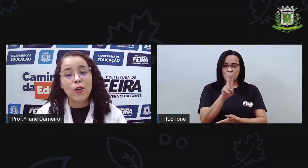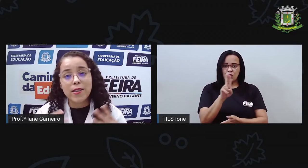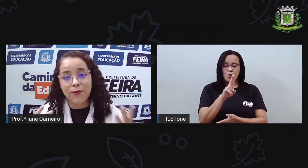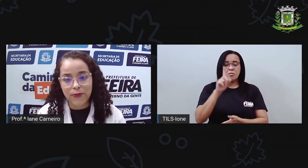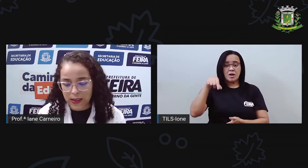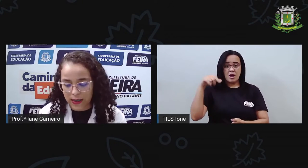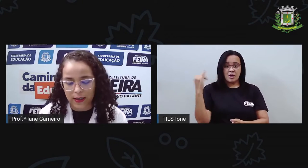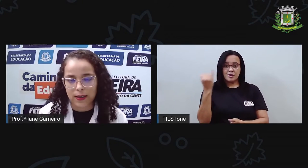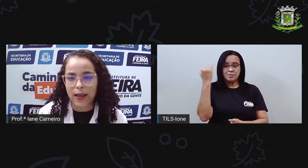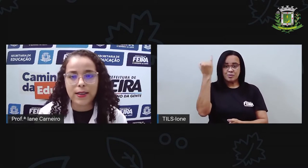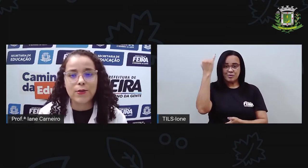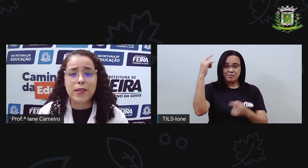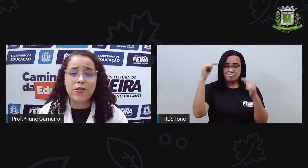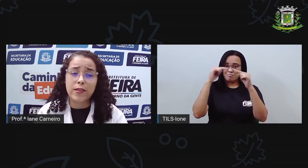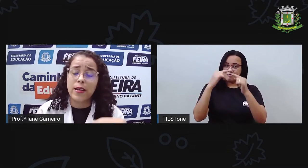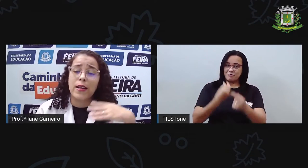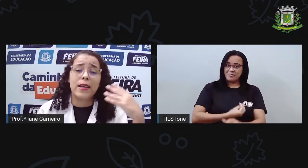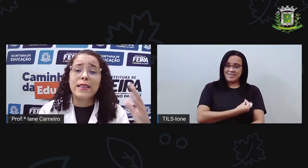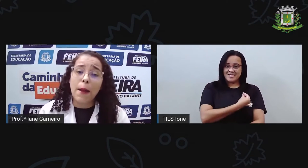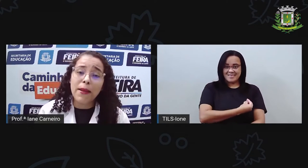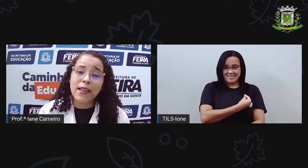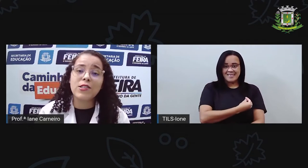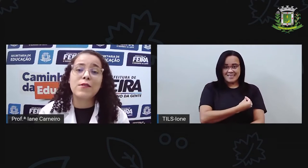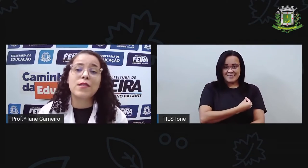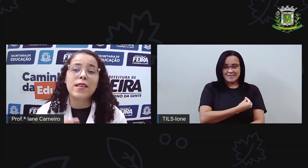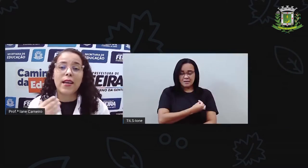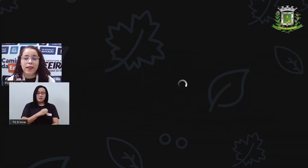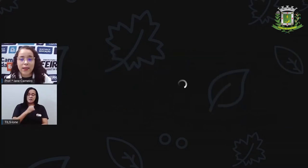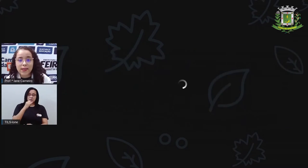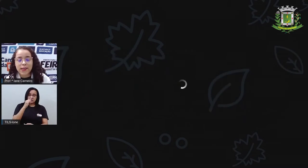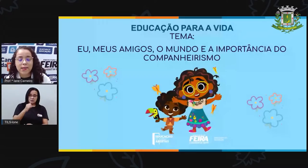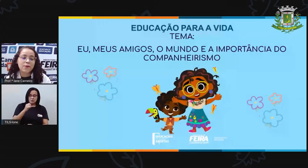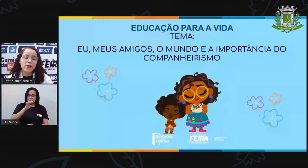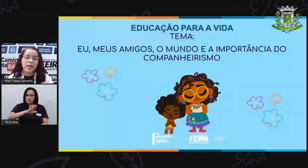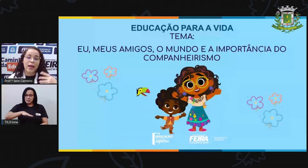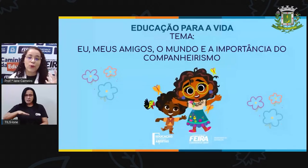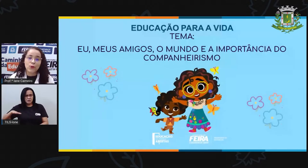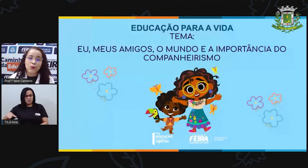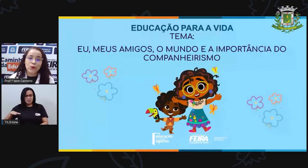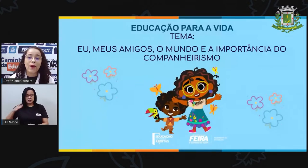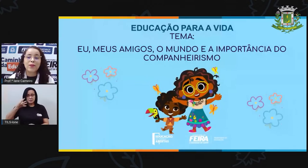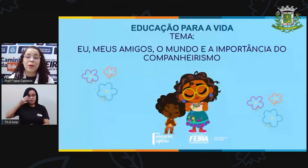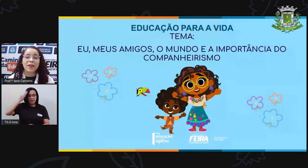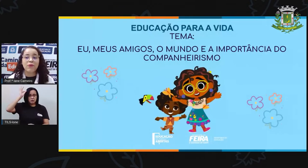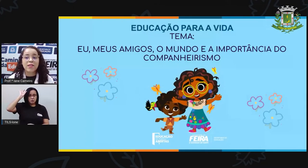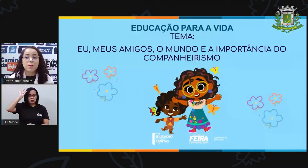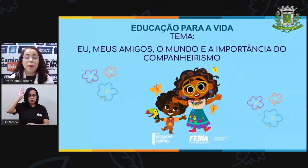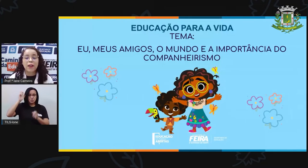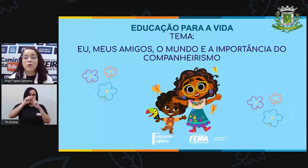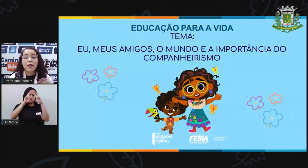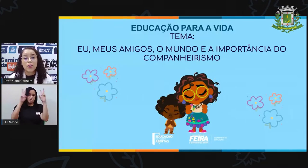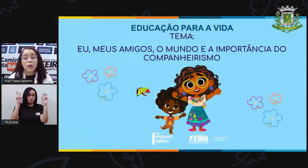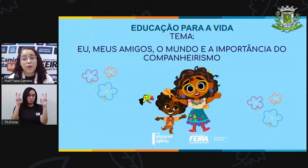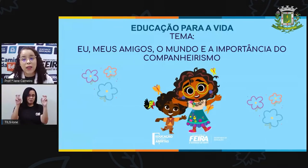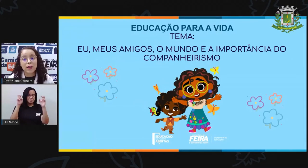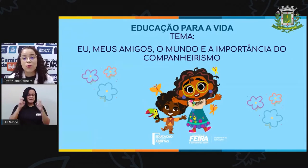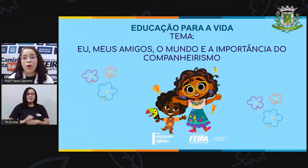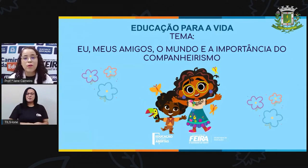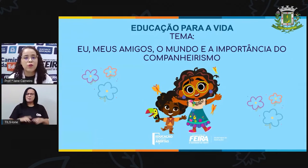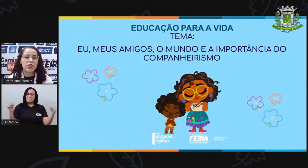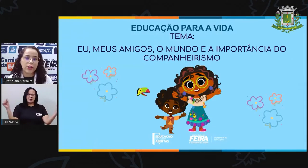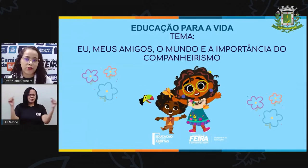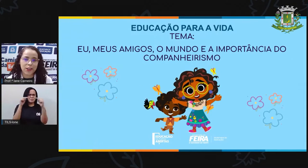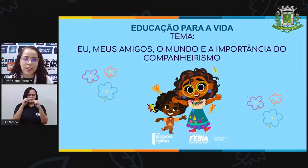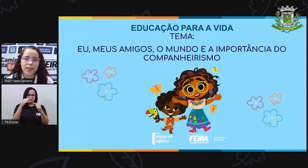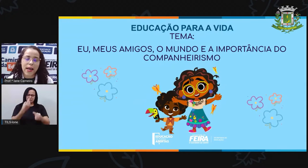para a nossa vida, né? Então, seja independente se você é criança, se você é adulto, é um tema que faz parte da nossa vida, do